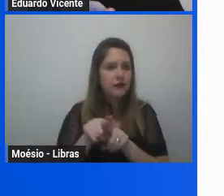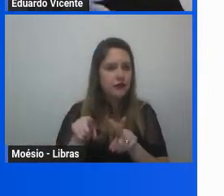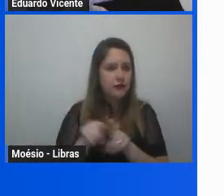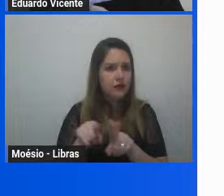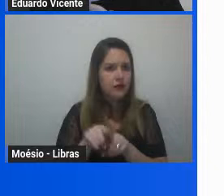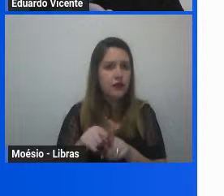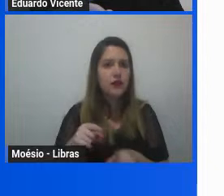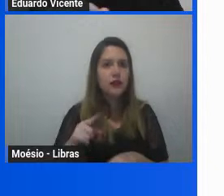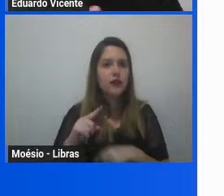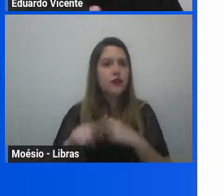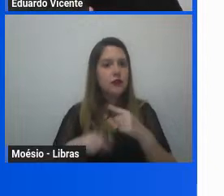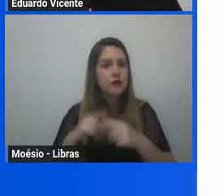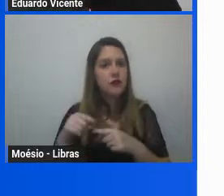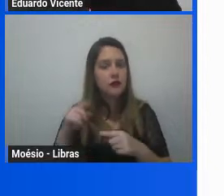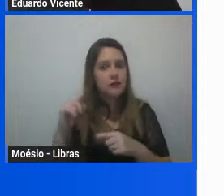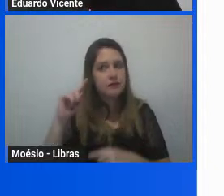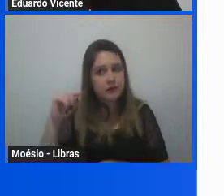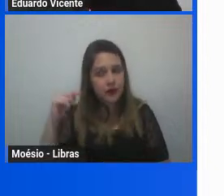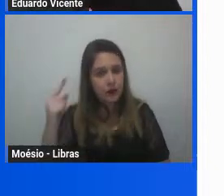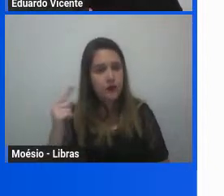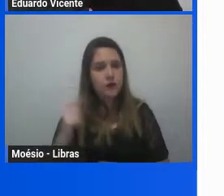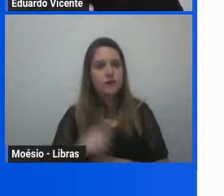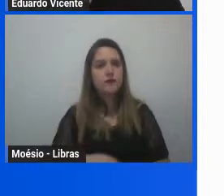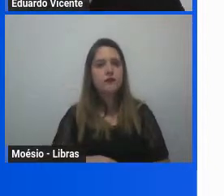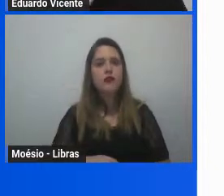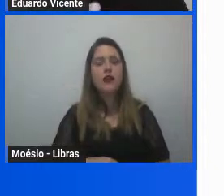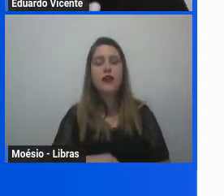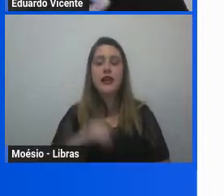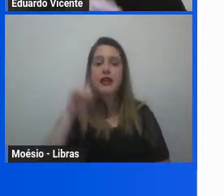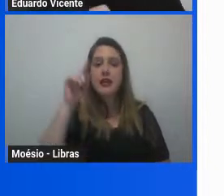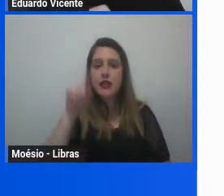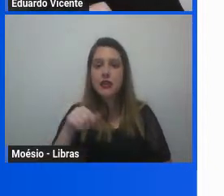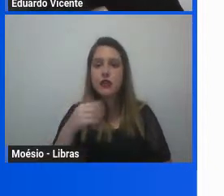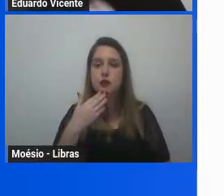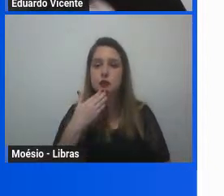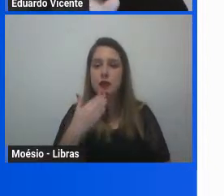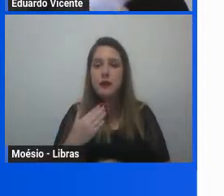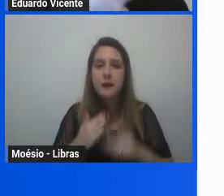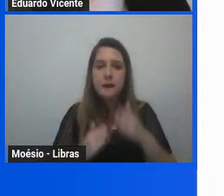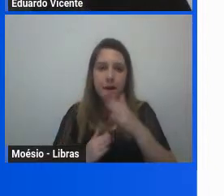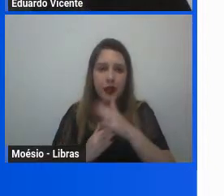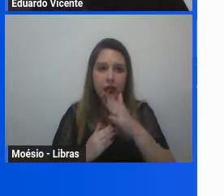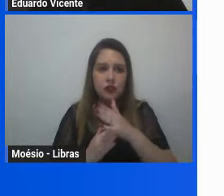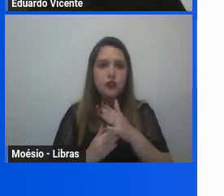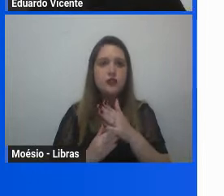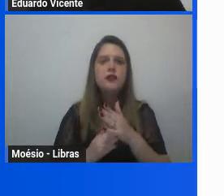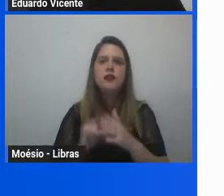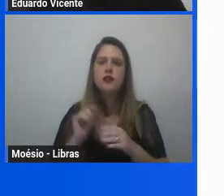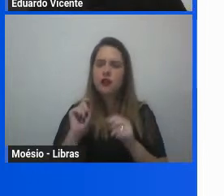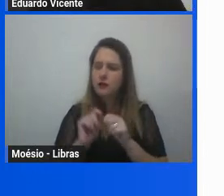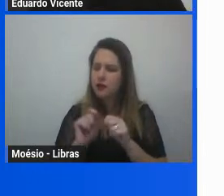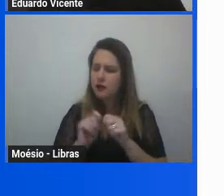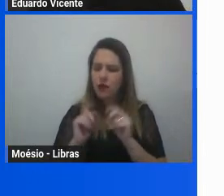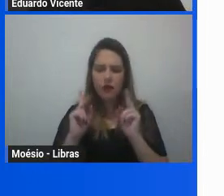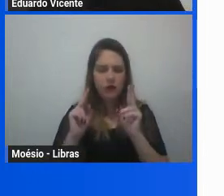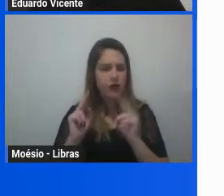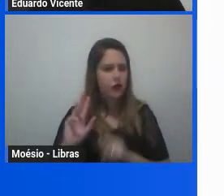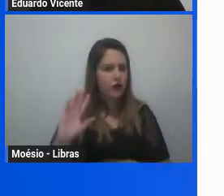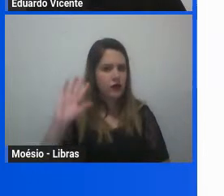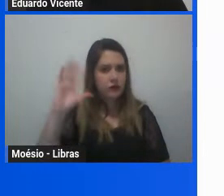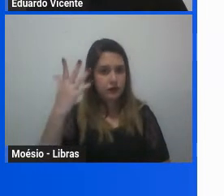amanhã vai ficar uma crosta. E isso impede o nosso sangramento. A mesma coisa acontece no nariz, tá